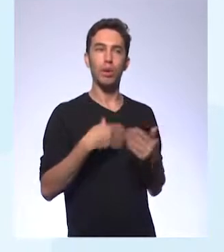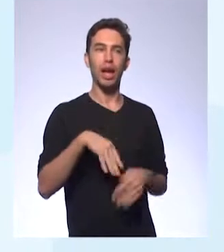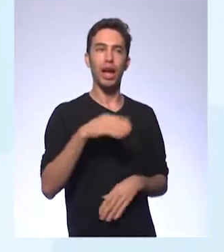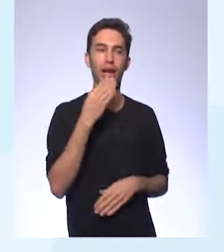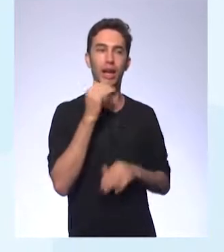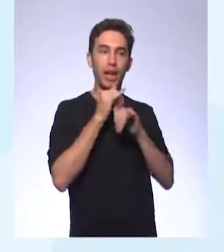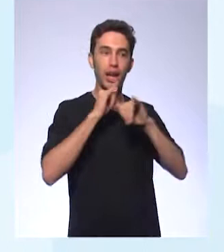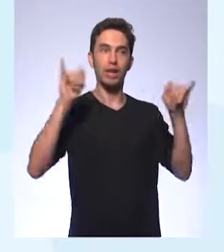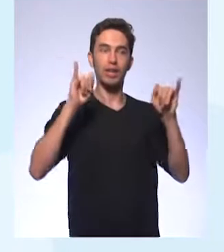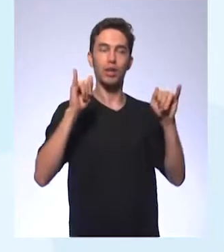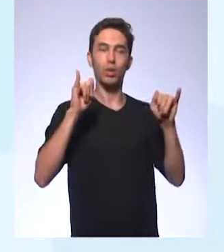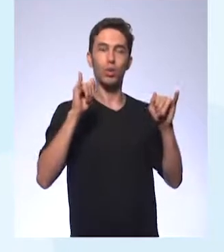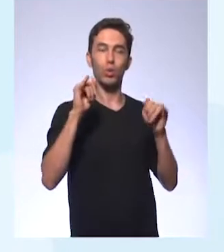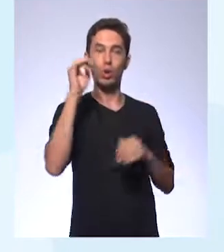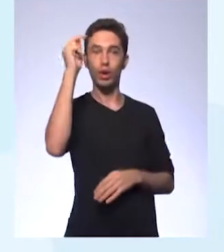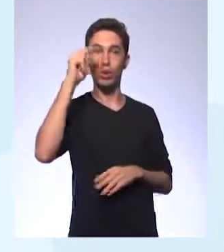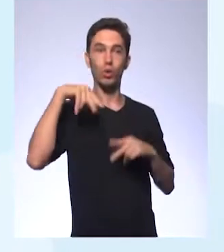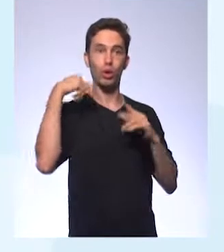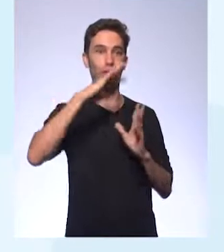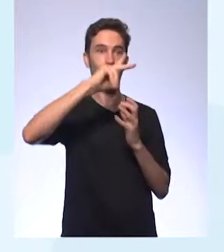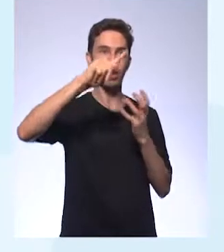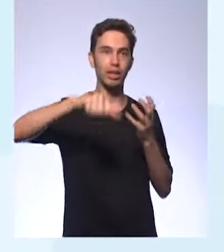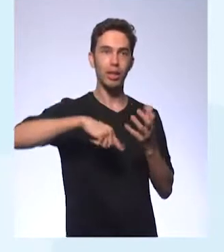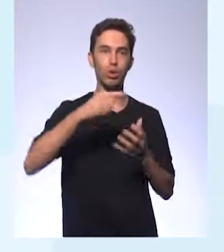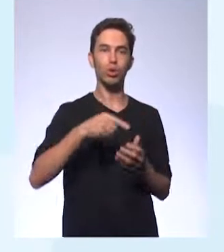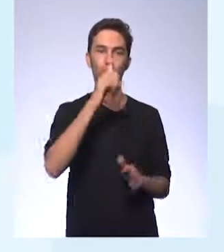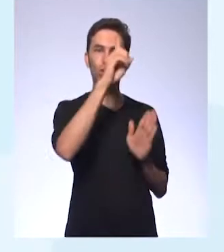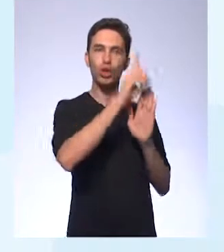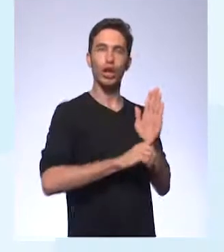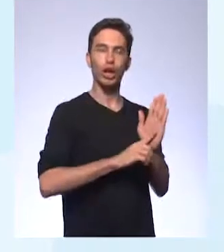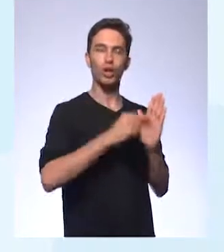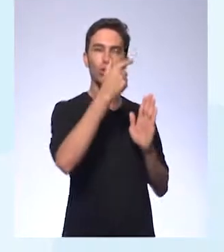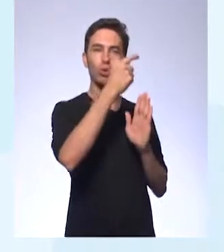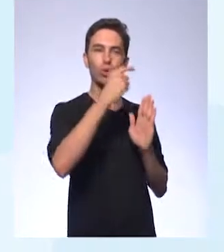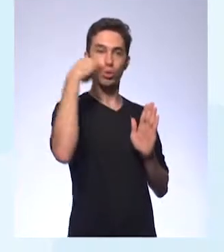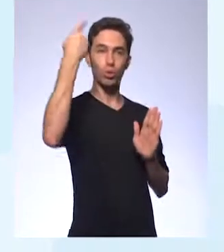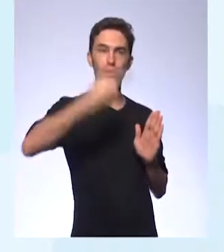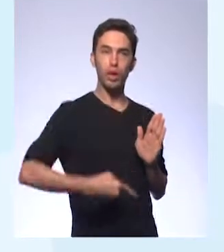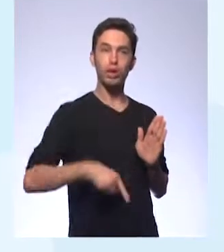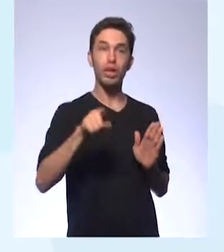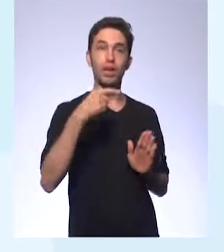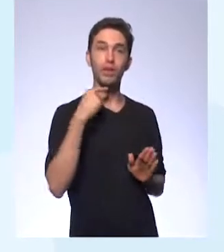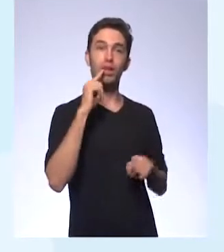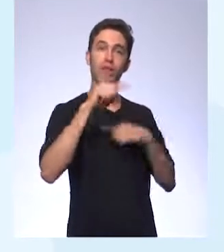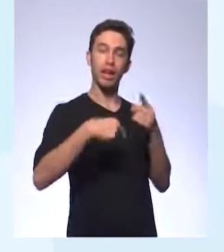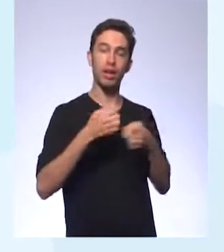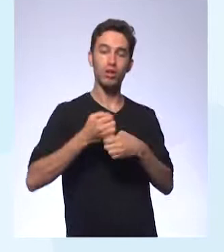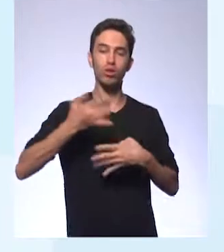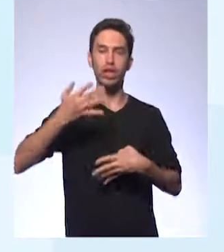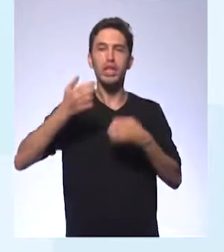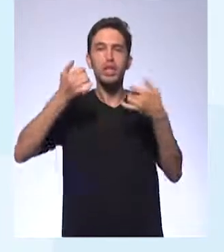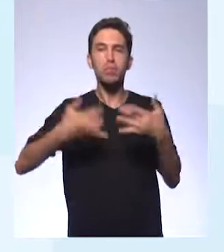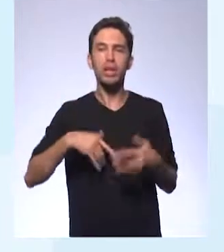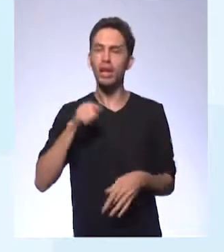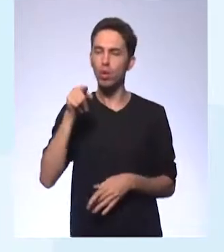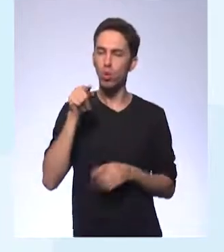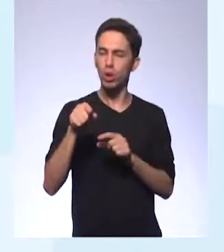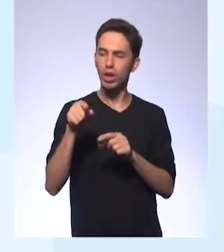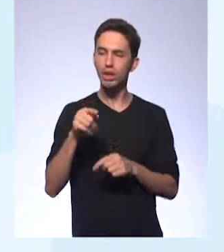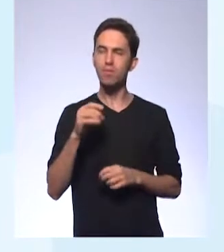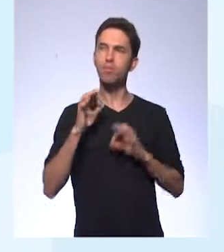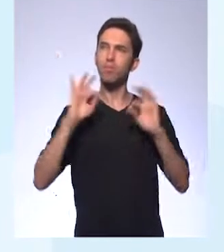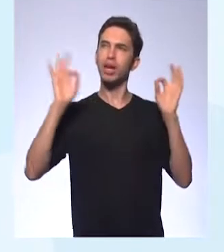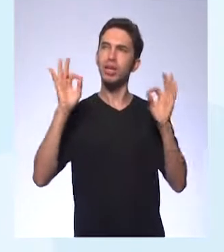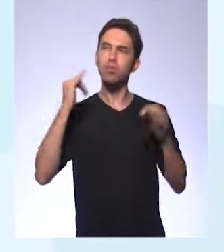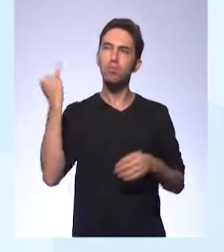Universal dos Direitos Humanos e vai pontuar no chat o artigo que você acredita ser o mais